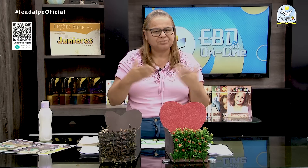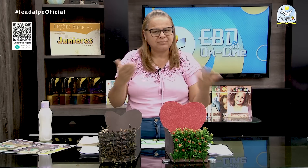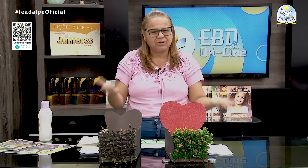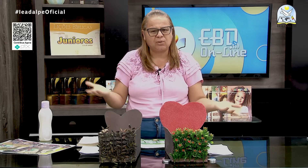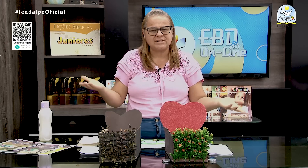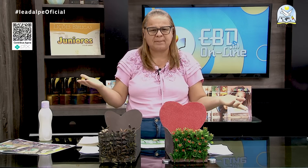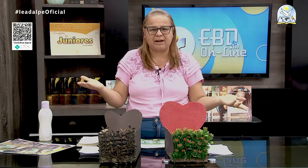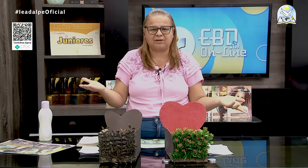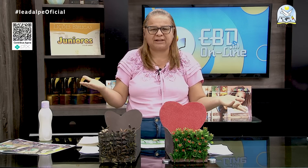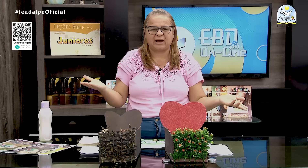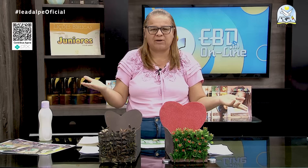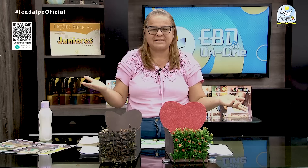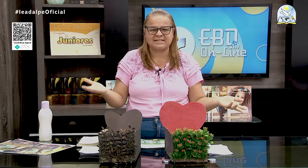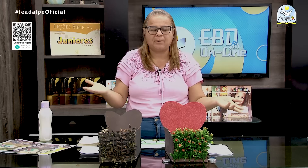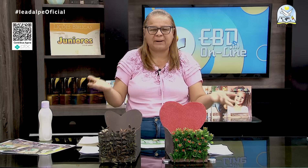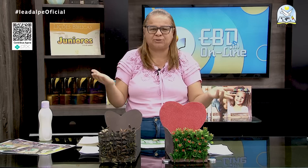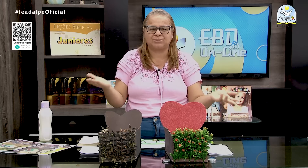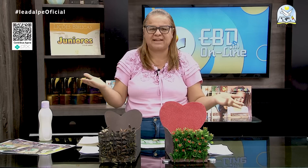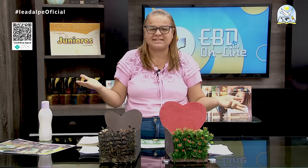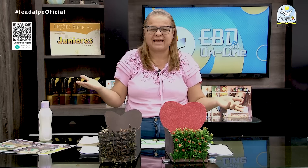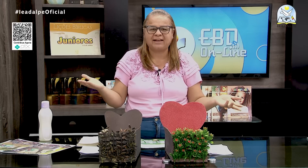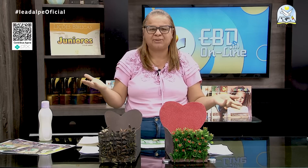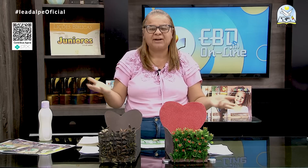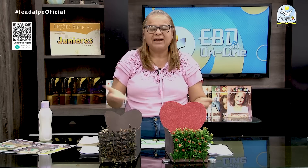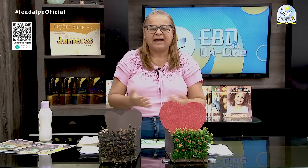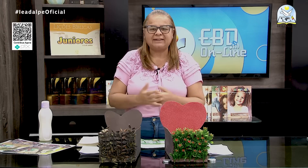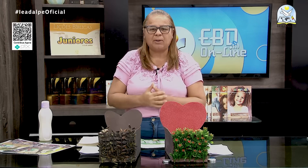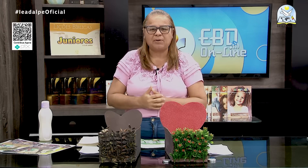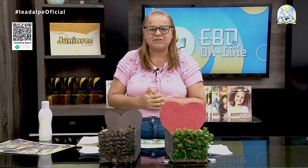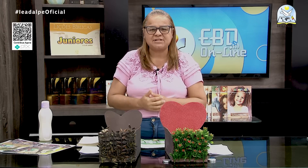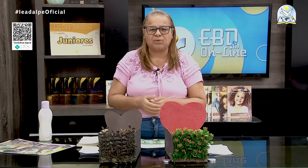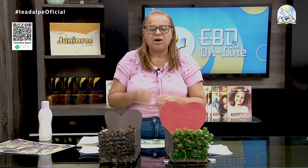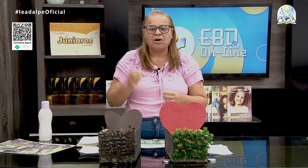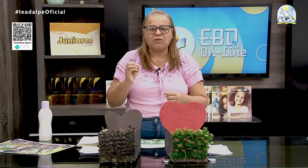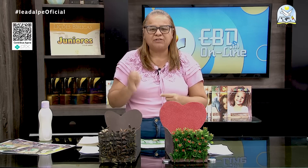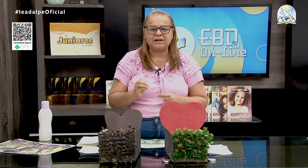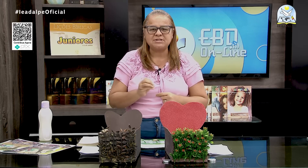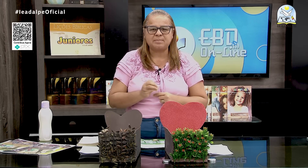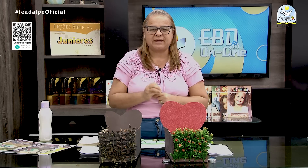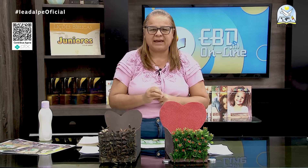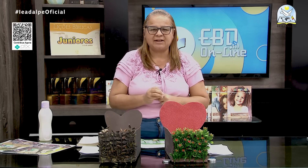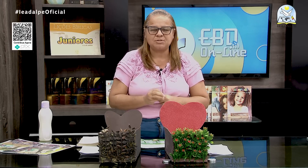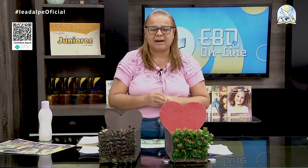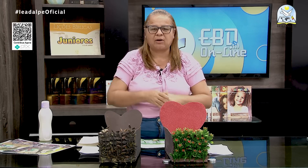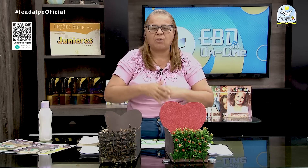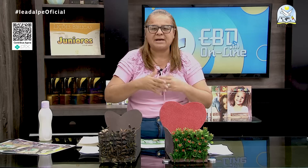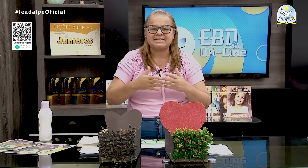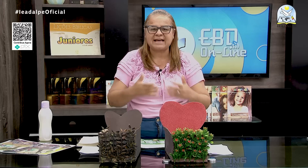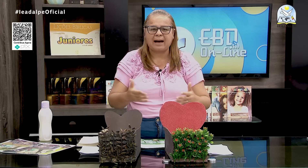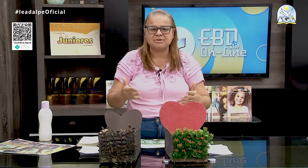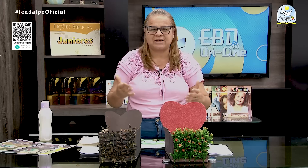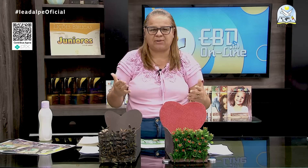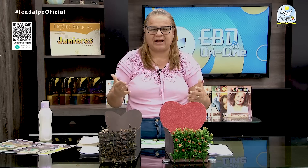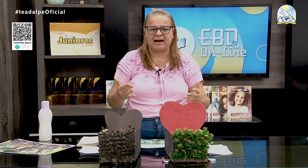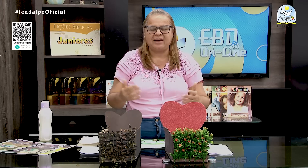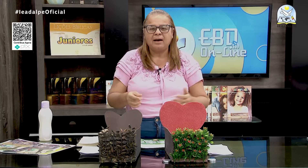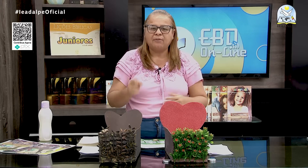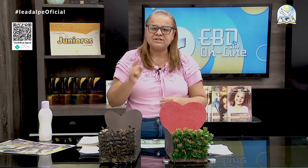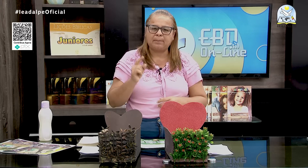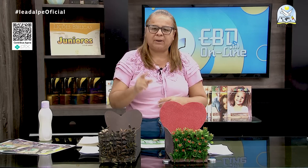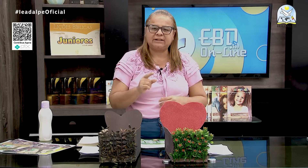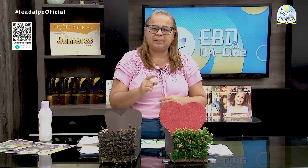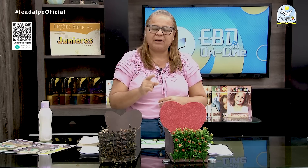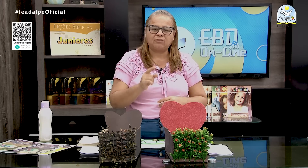orar Pois é melhor do que a oração para tudo dar certo então Professor Convida os pequenos para começarmos a orar